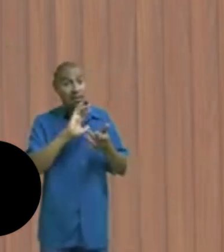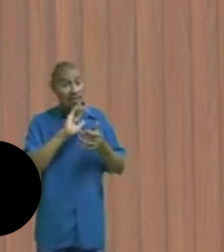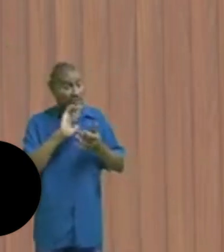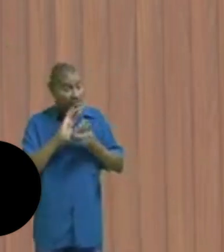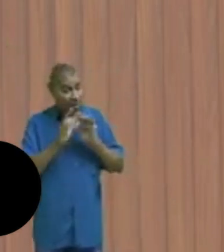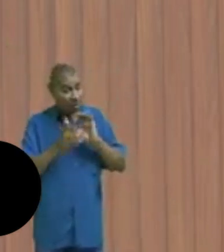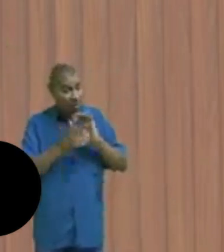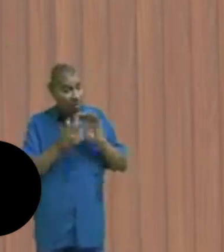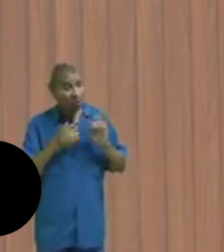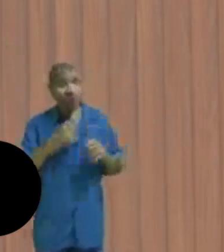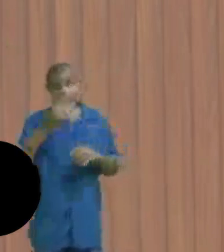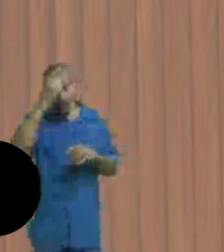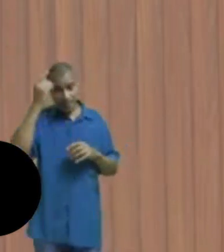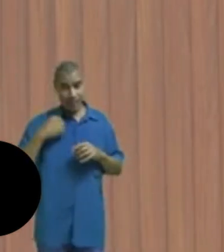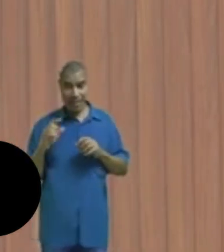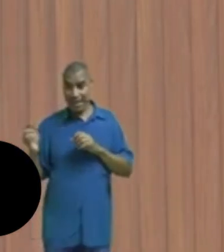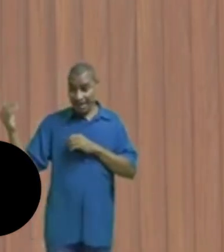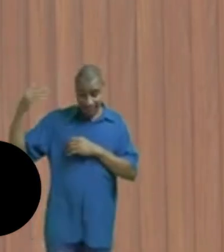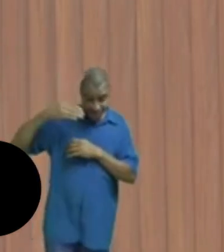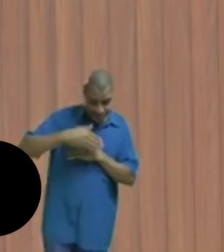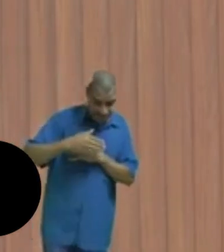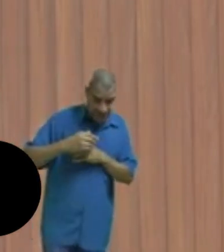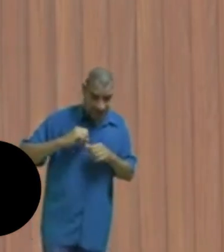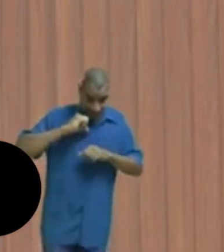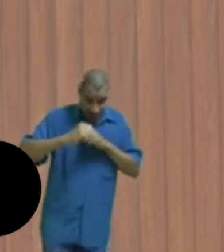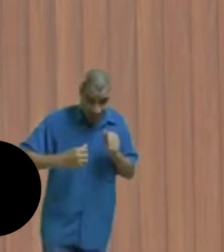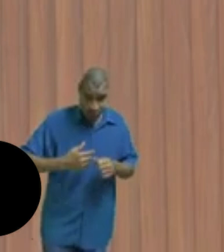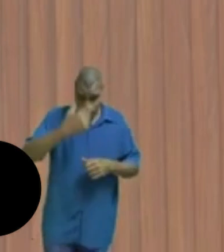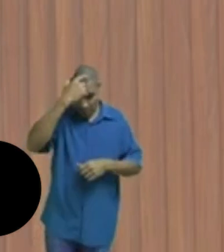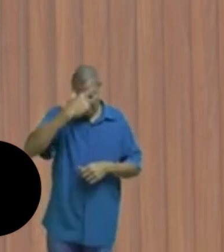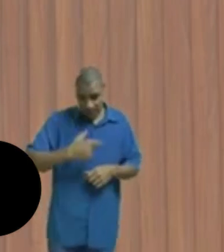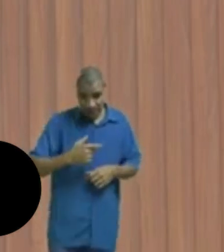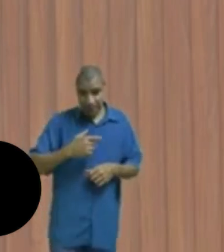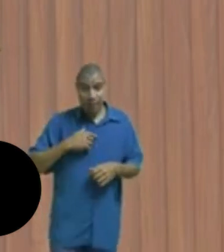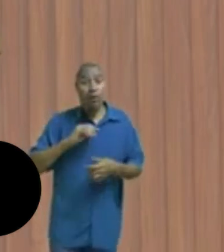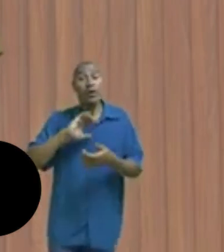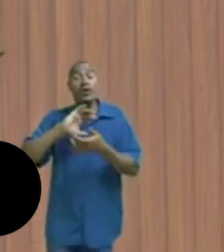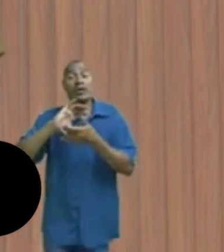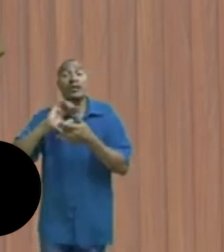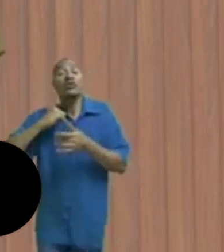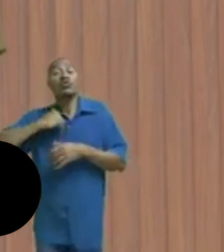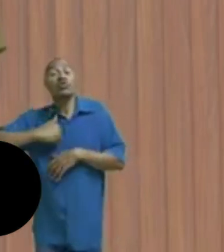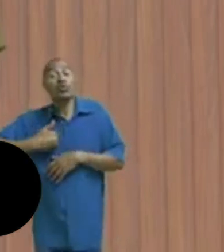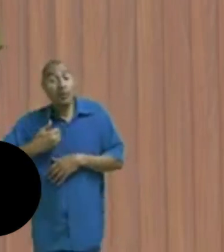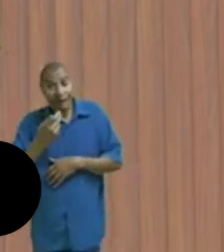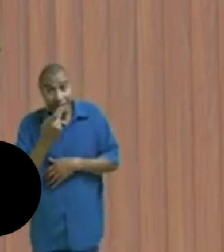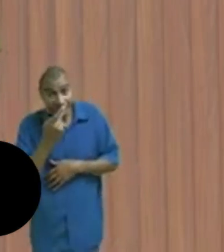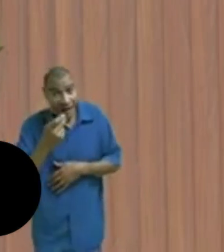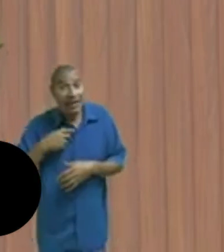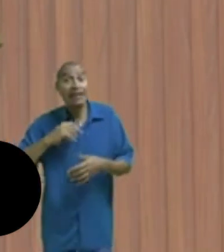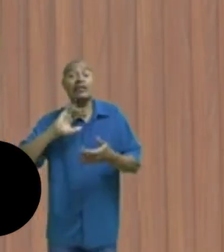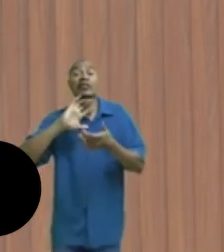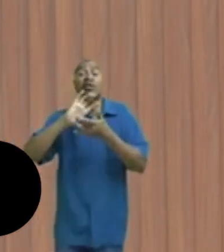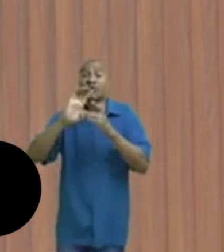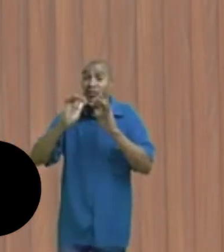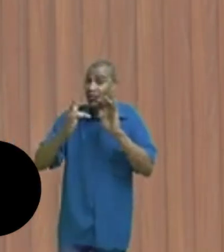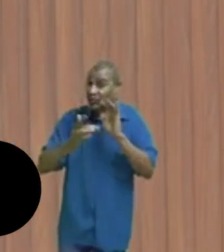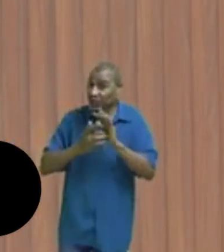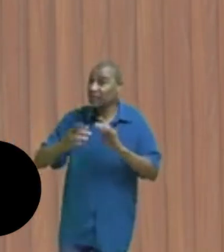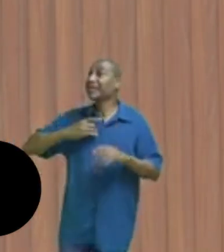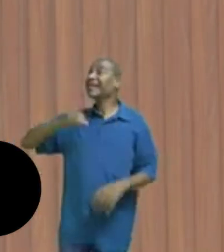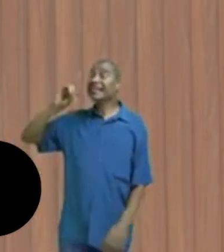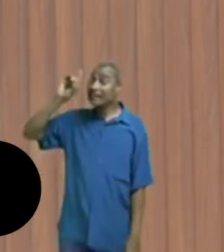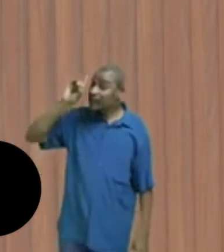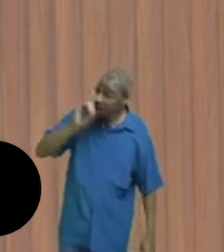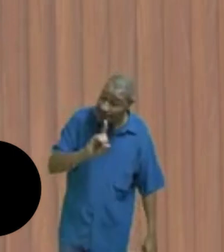humano, encarnou, é o Deus homem, João vem dizer que Jesus é Deus. E desde o primeiro